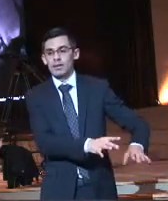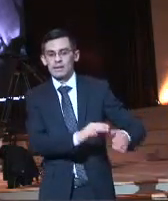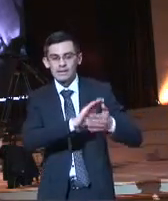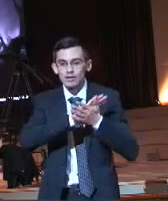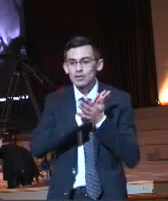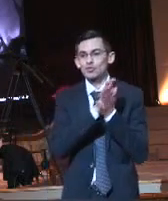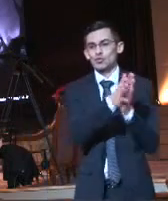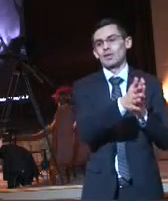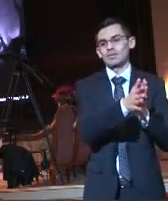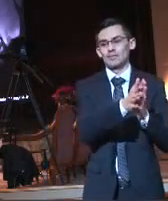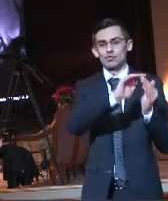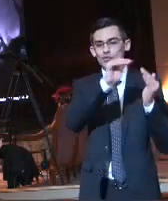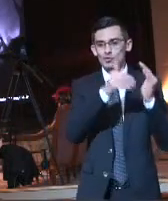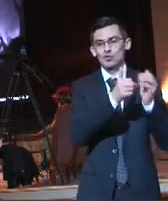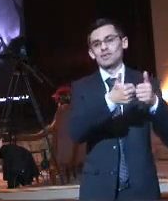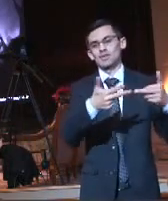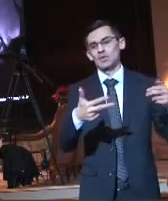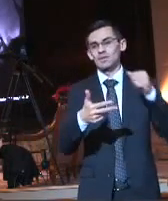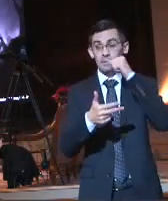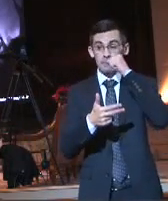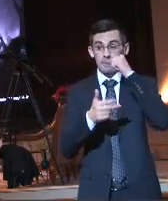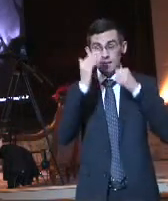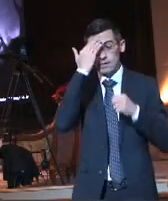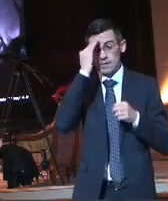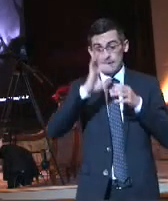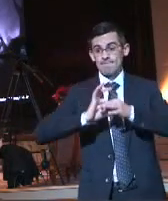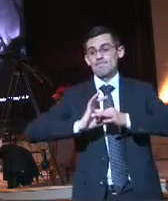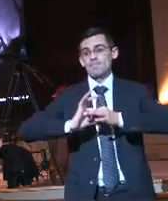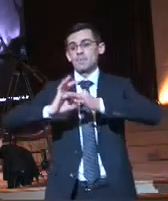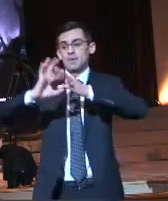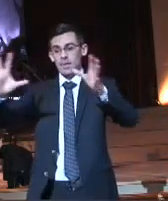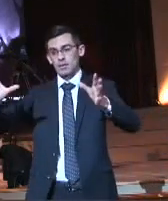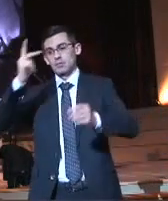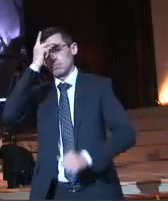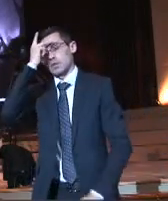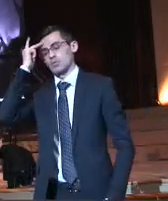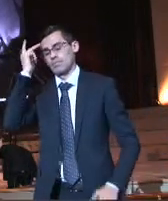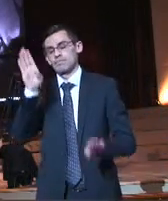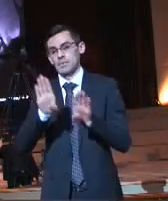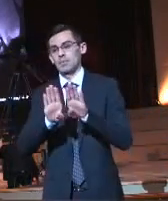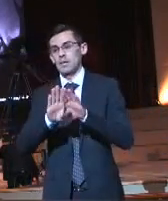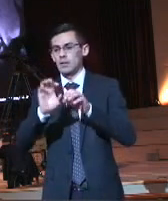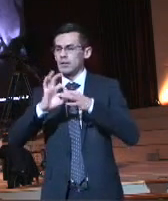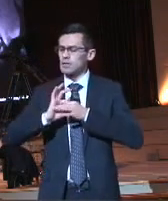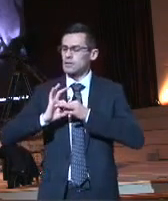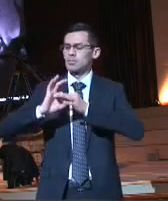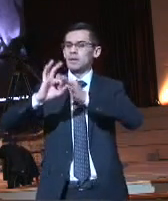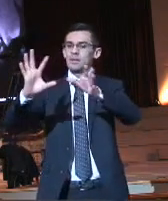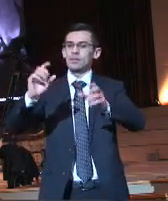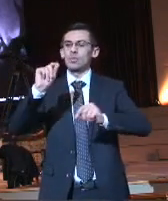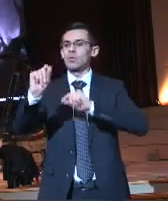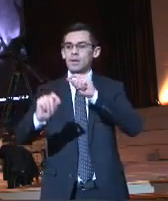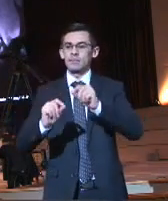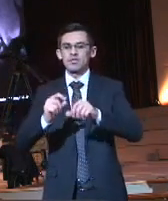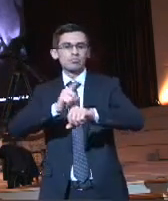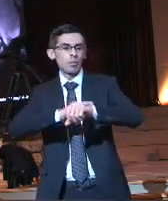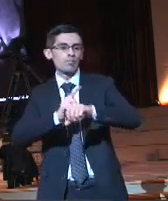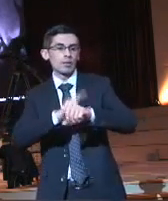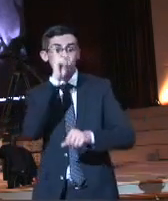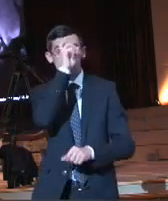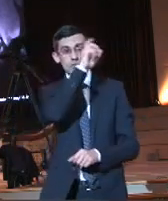arranque das mãos dele, libertando pessoas, libertando de